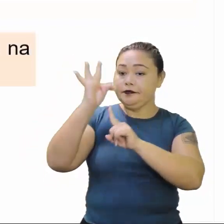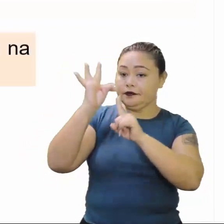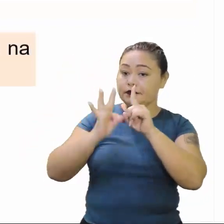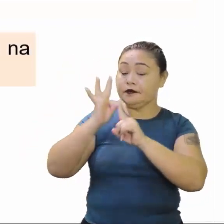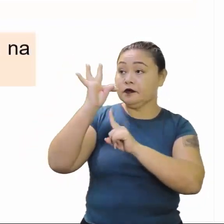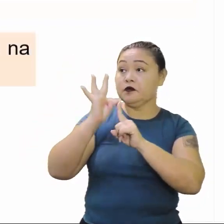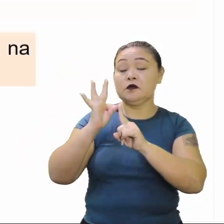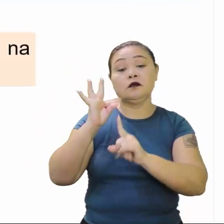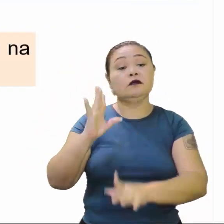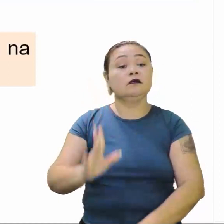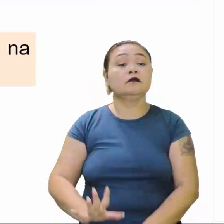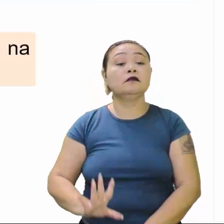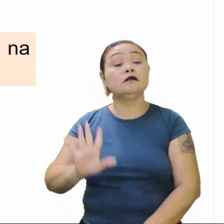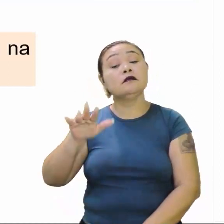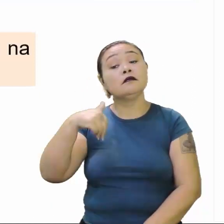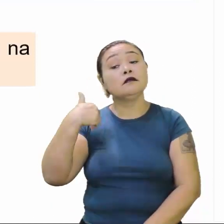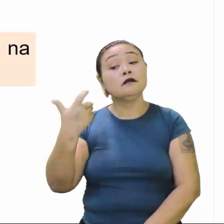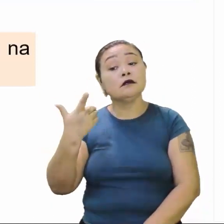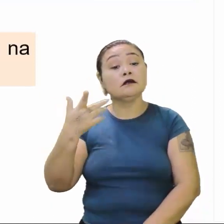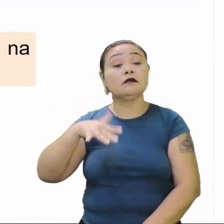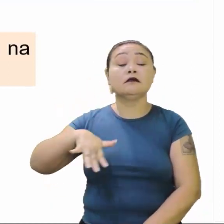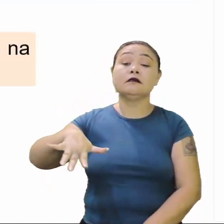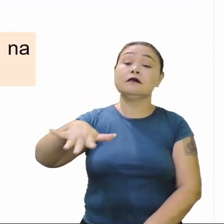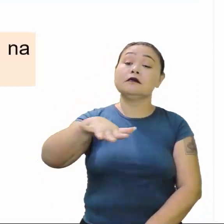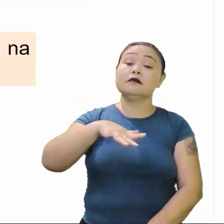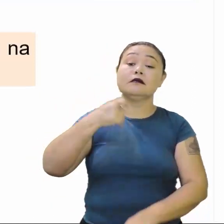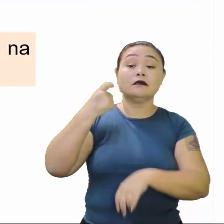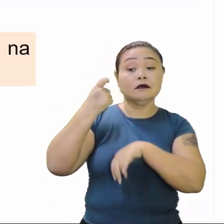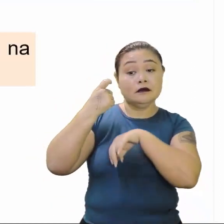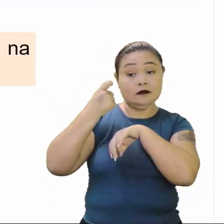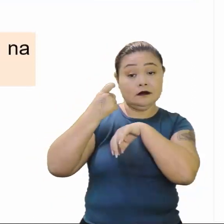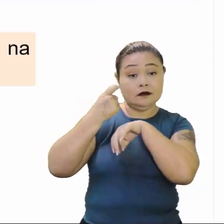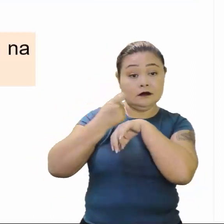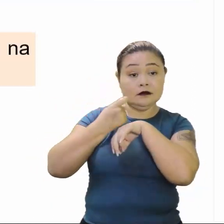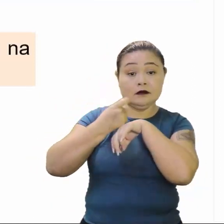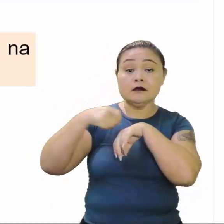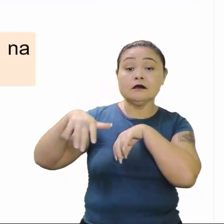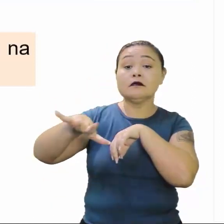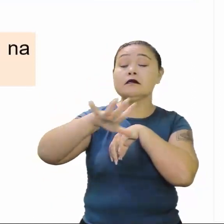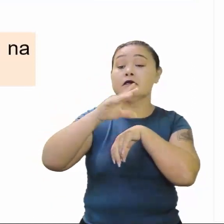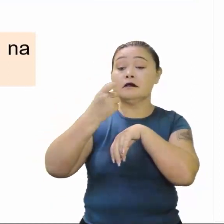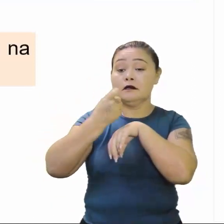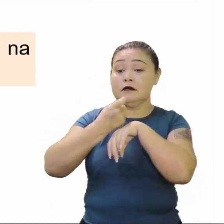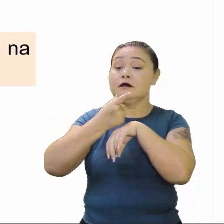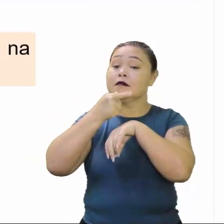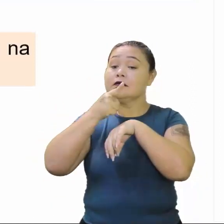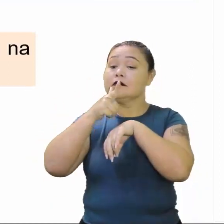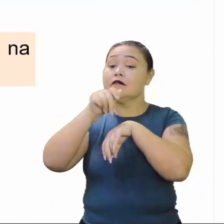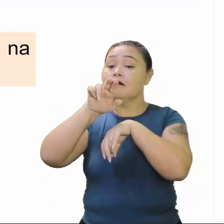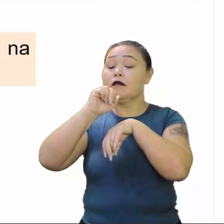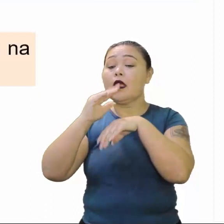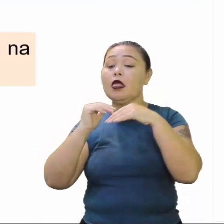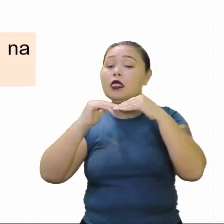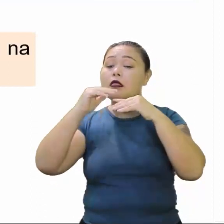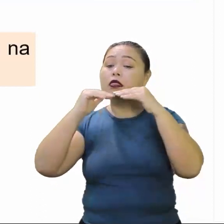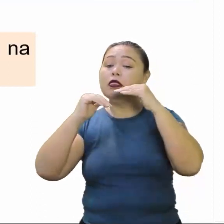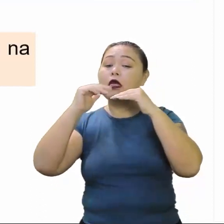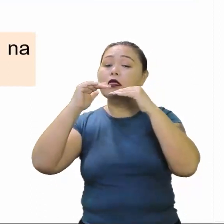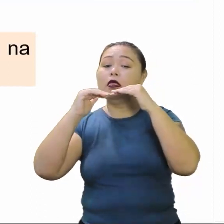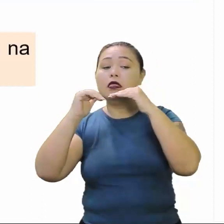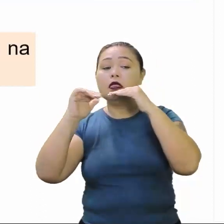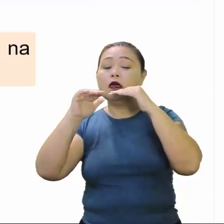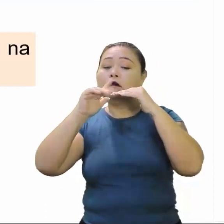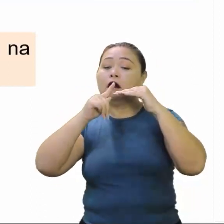temperatura. E o estado físico, a água no estado sólido flutua na